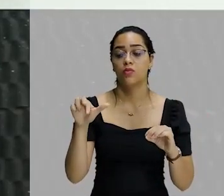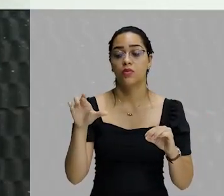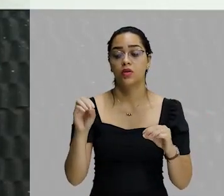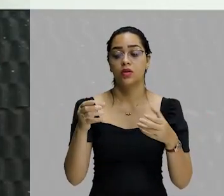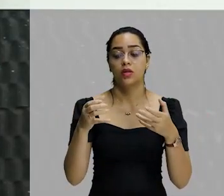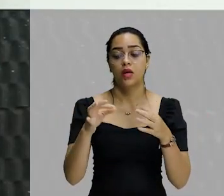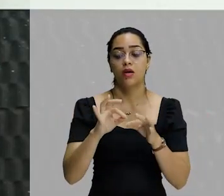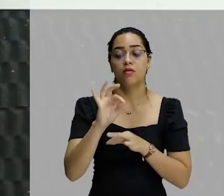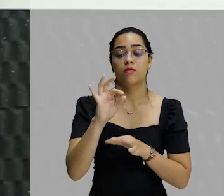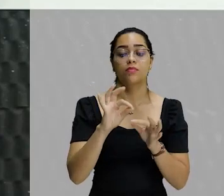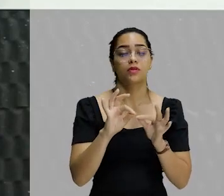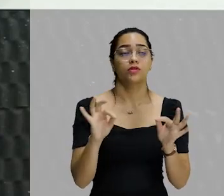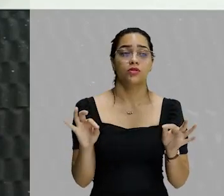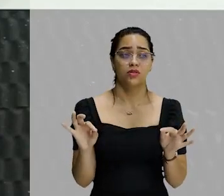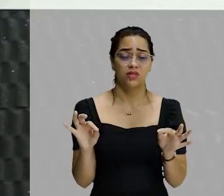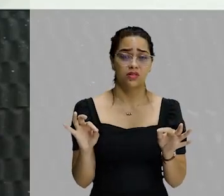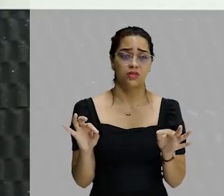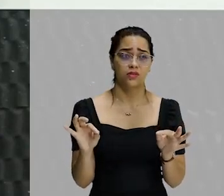medida bem aqui. Ó.